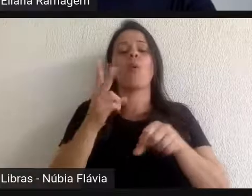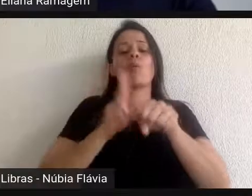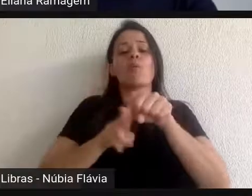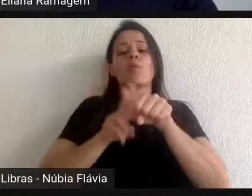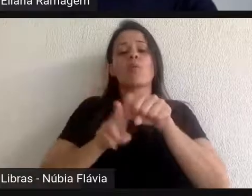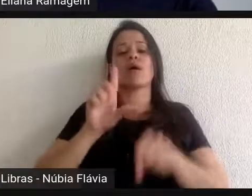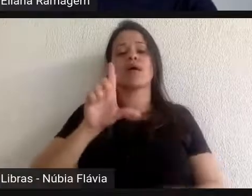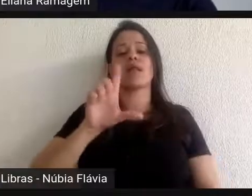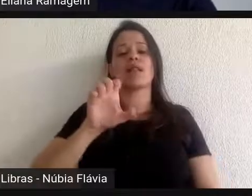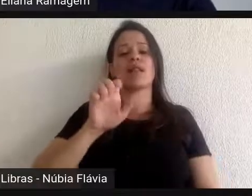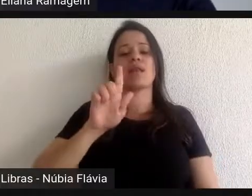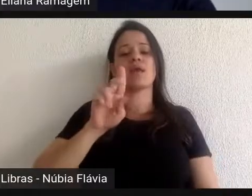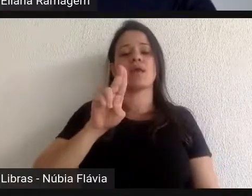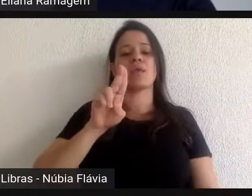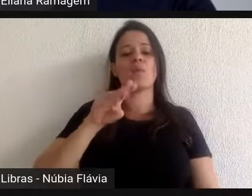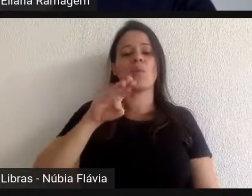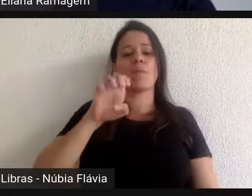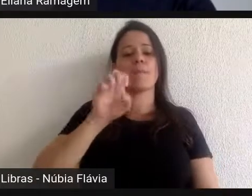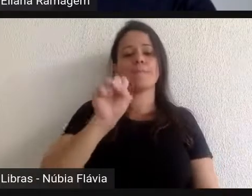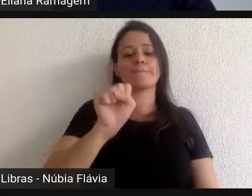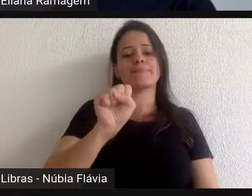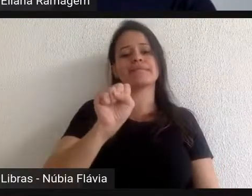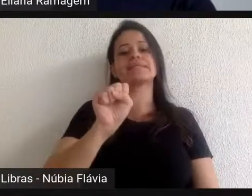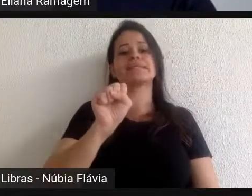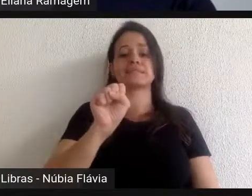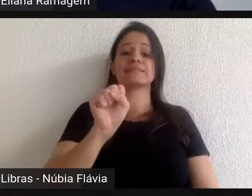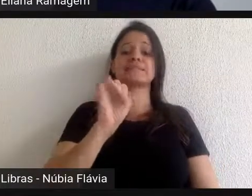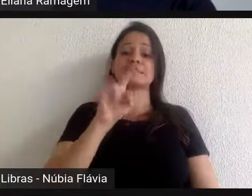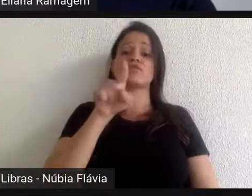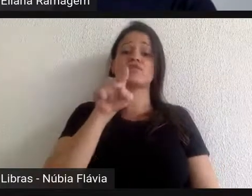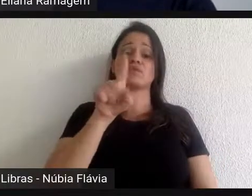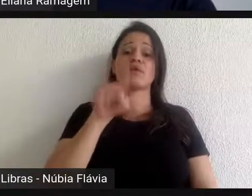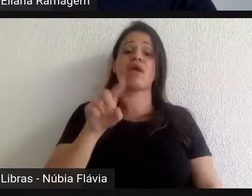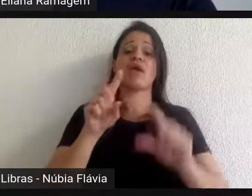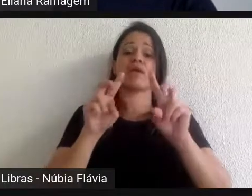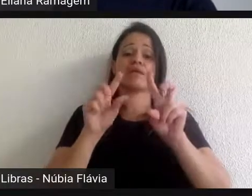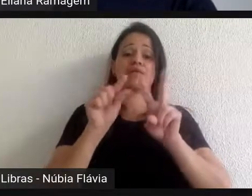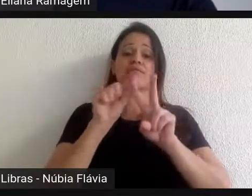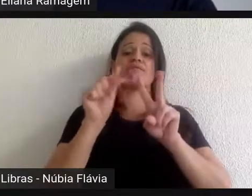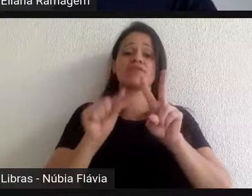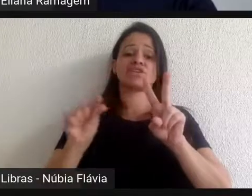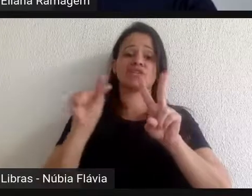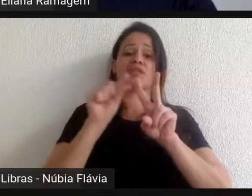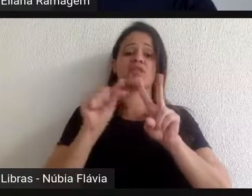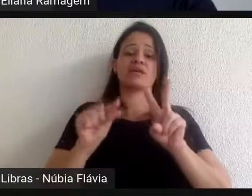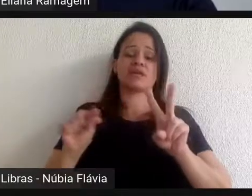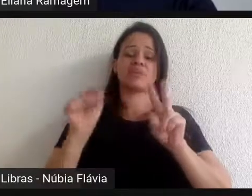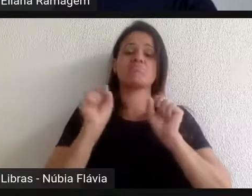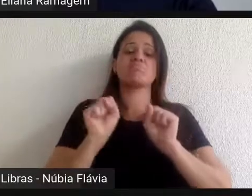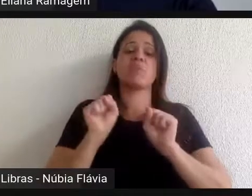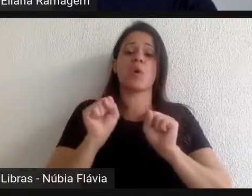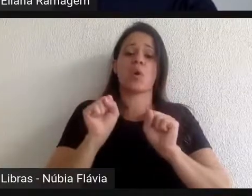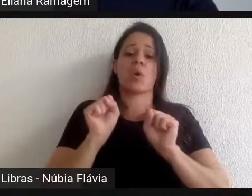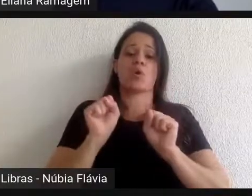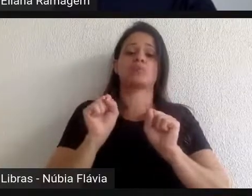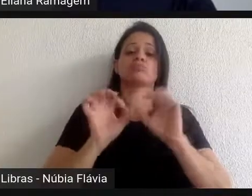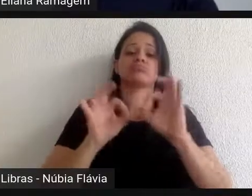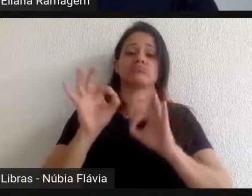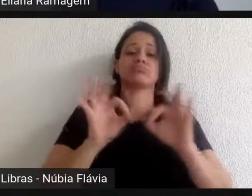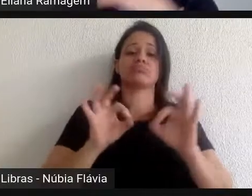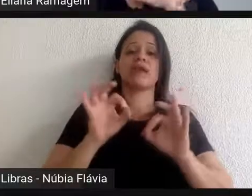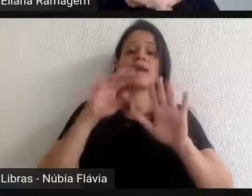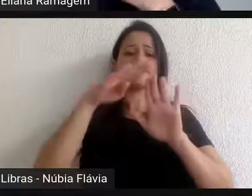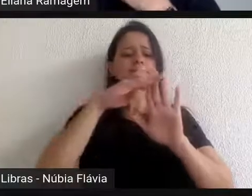leguminosas, para quem é vegetariano, né? Mas ter essa base de cardápio ajuda a gente